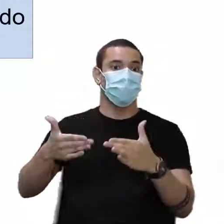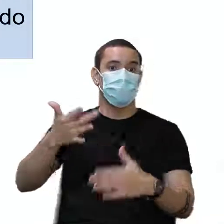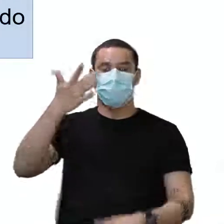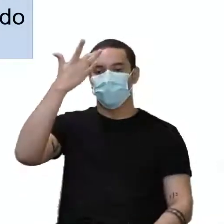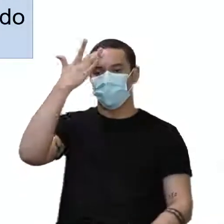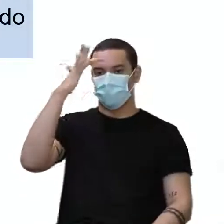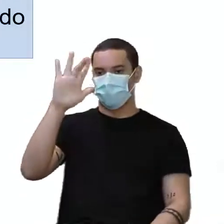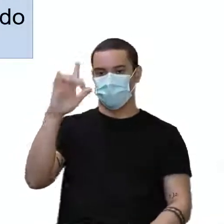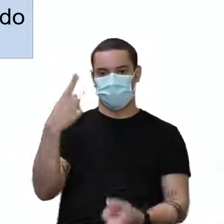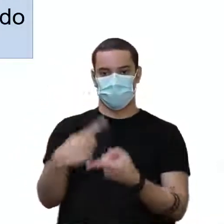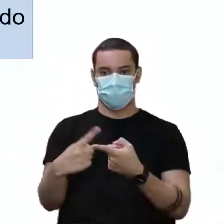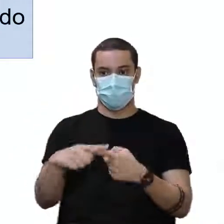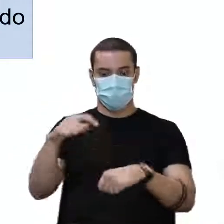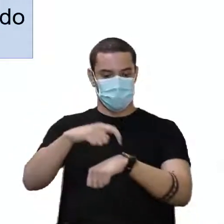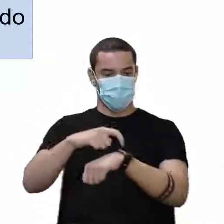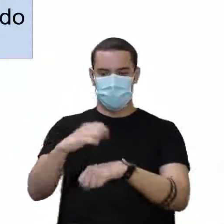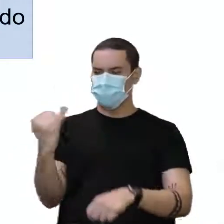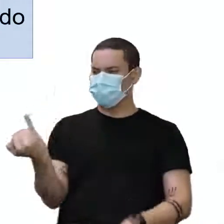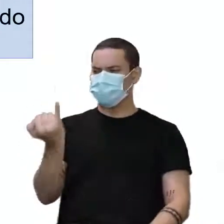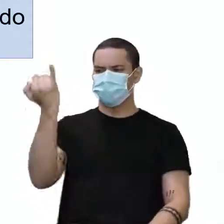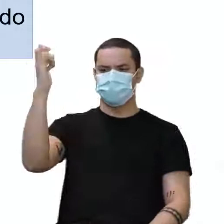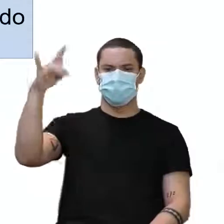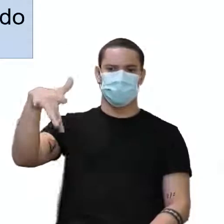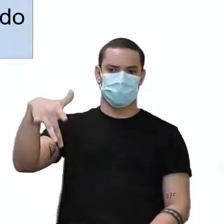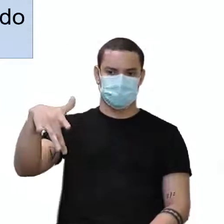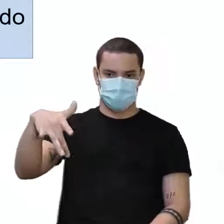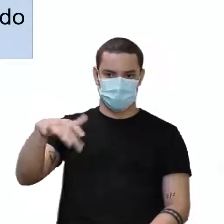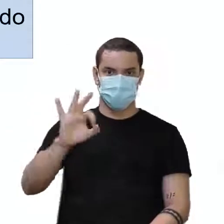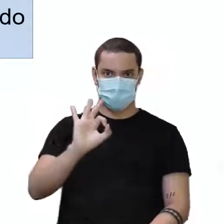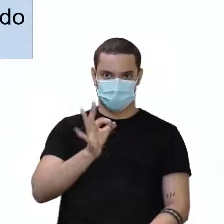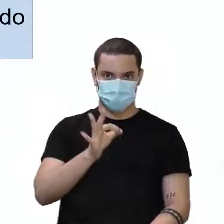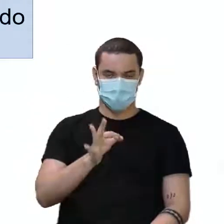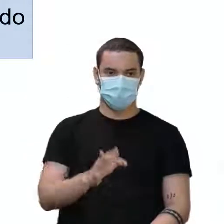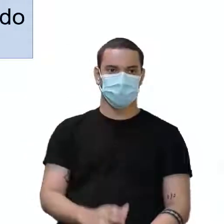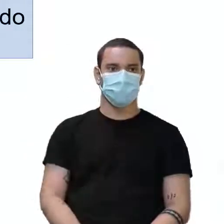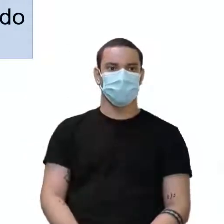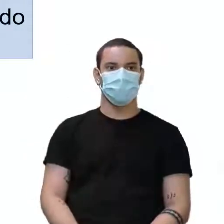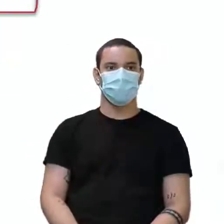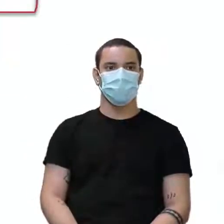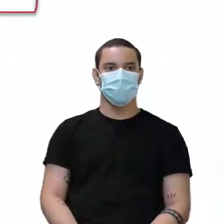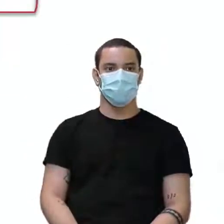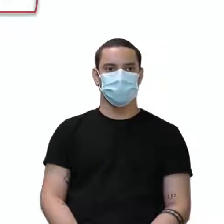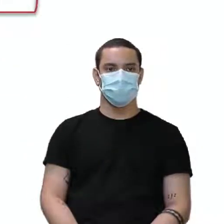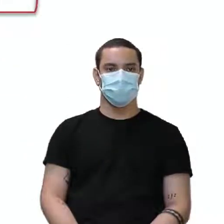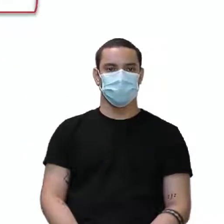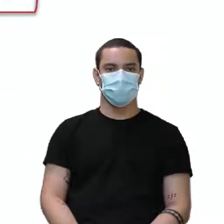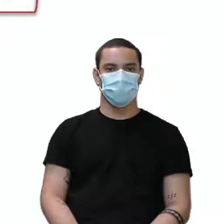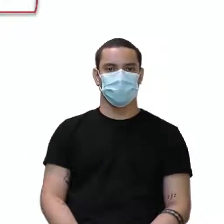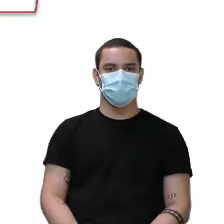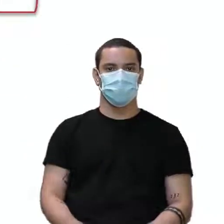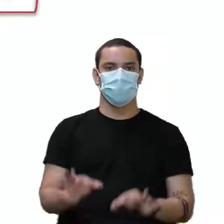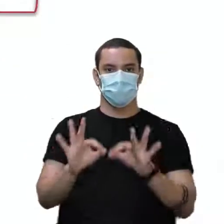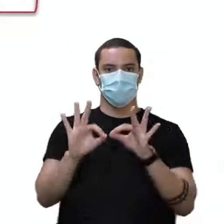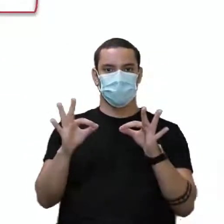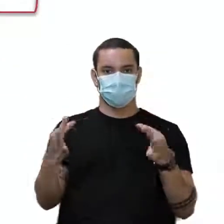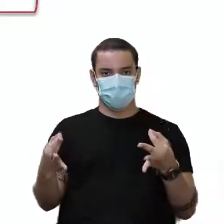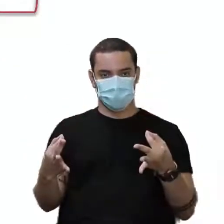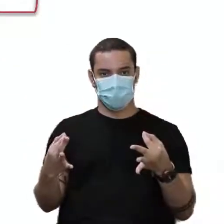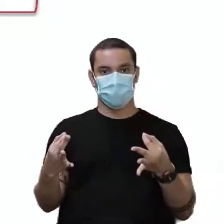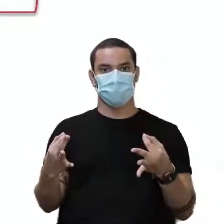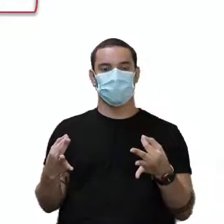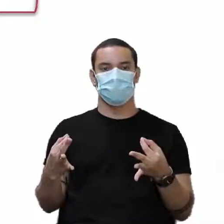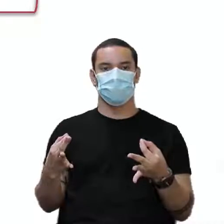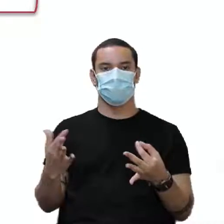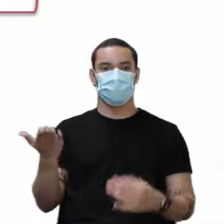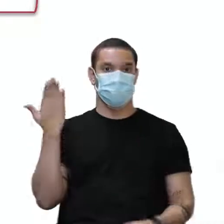não é importante no momento da fala, certo? Olha aí, simple past ou